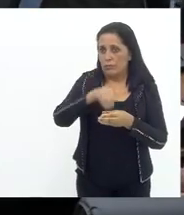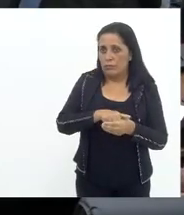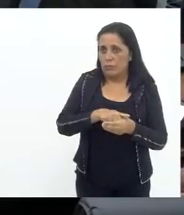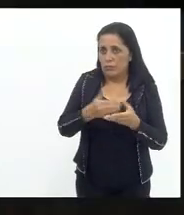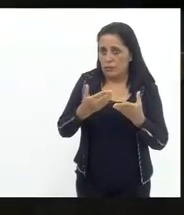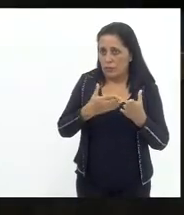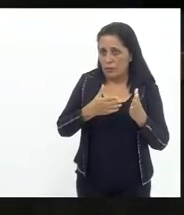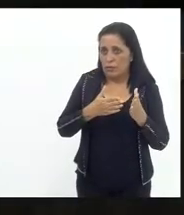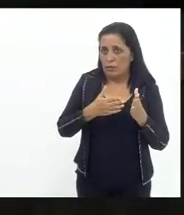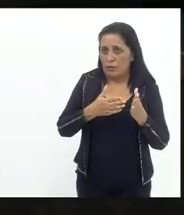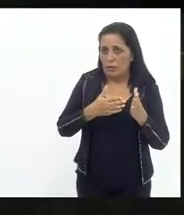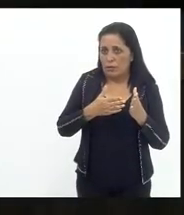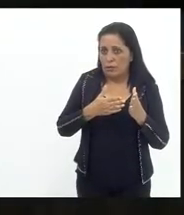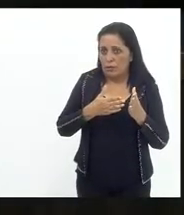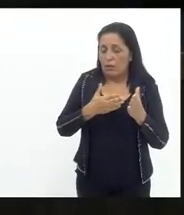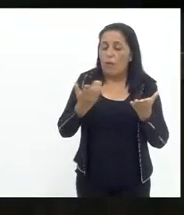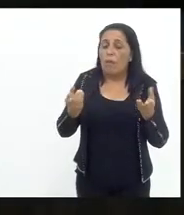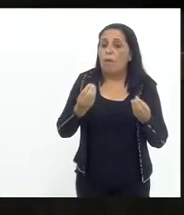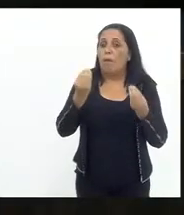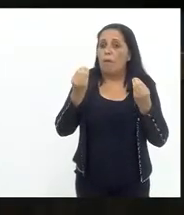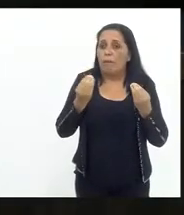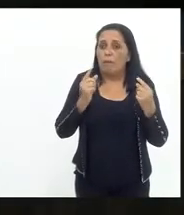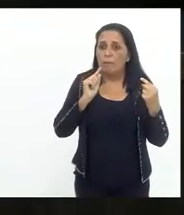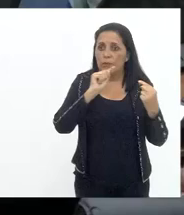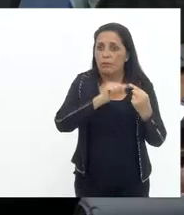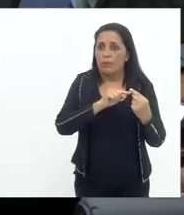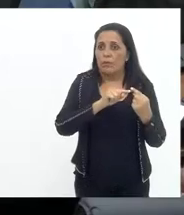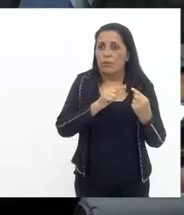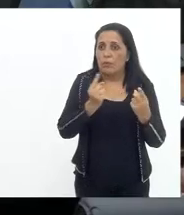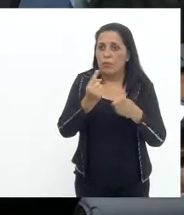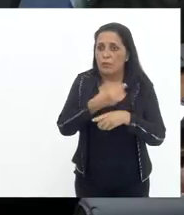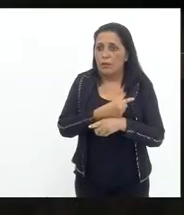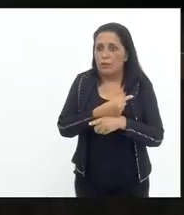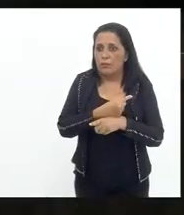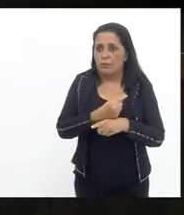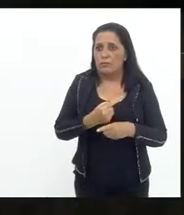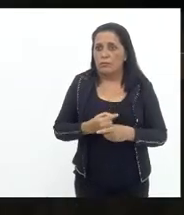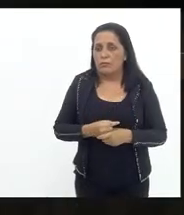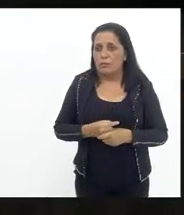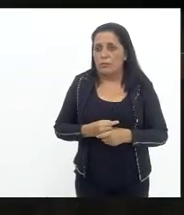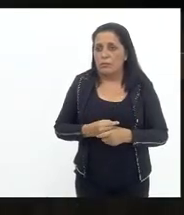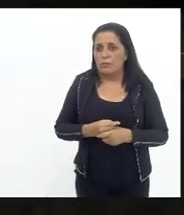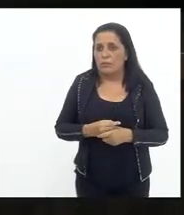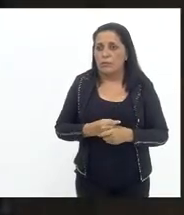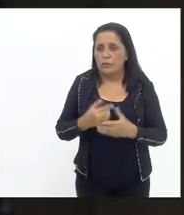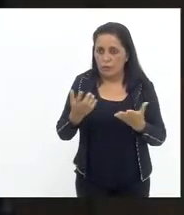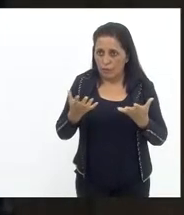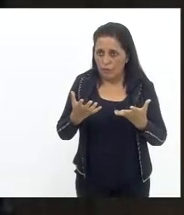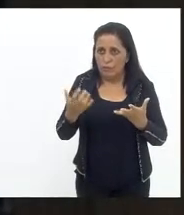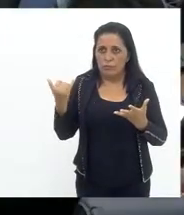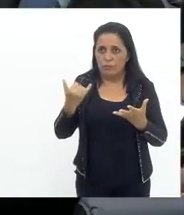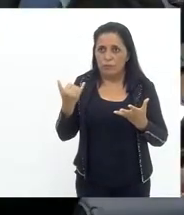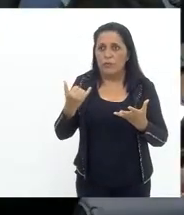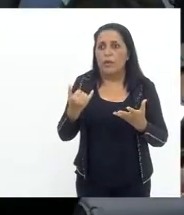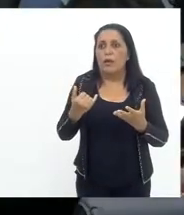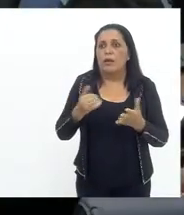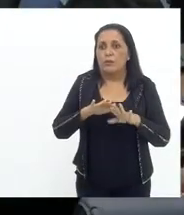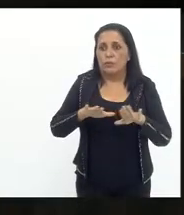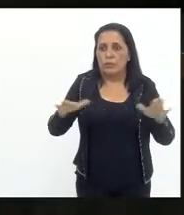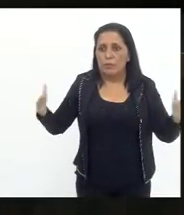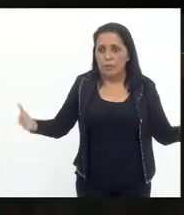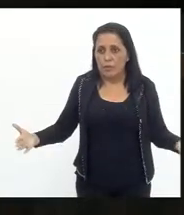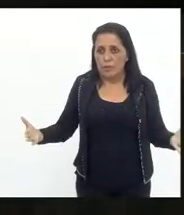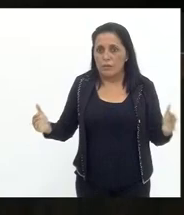quiser encaminhar a favor do destaque. Eu quero encaminhar quiser... contrário, senhor então presidente. Vamos ouvi-los. Há sobre a mesa destaque